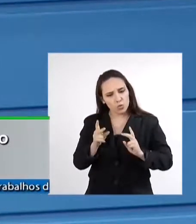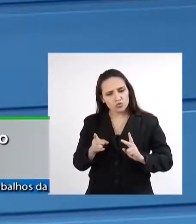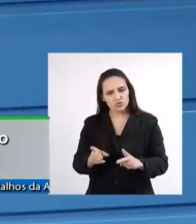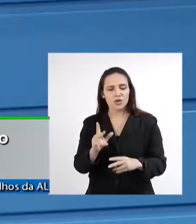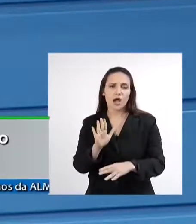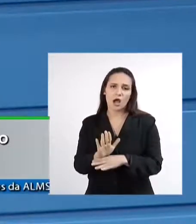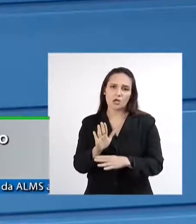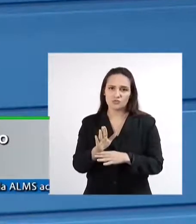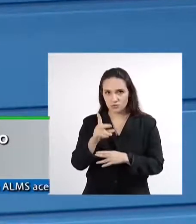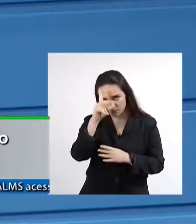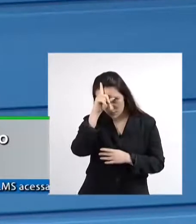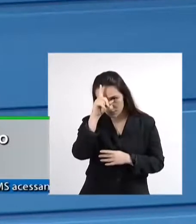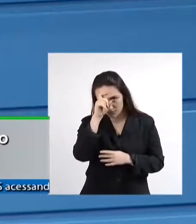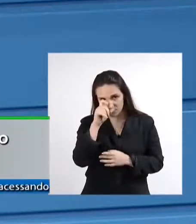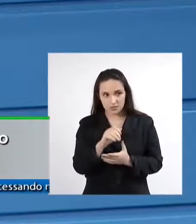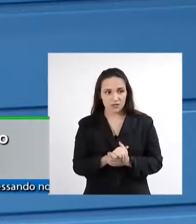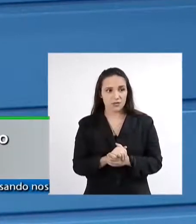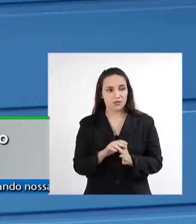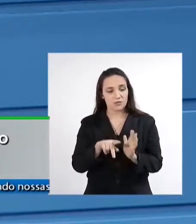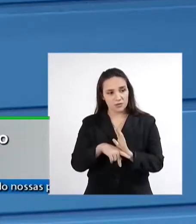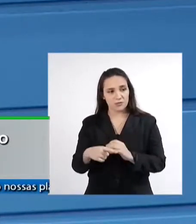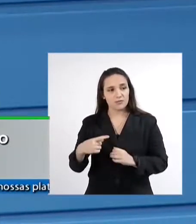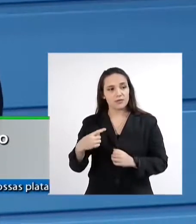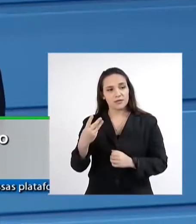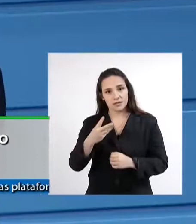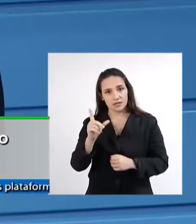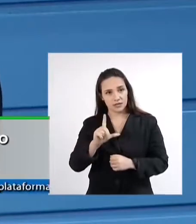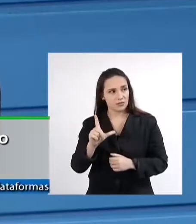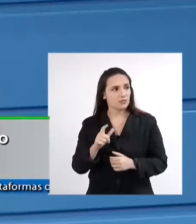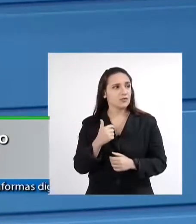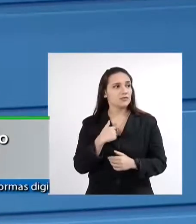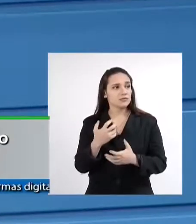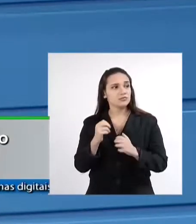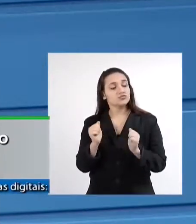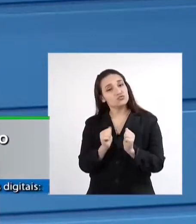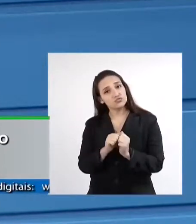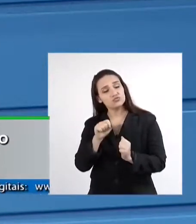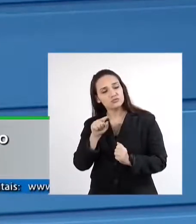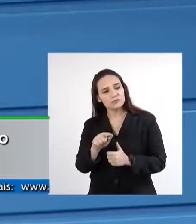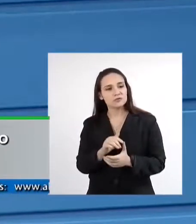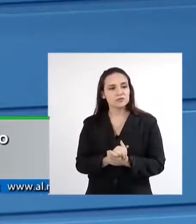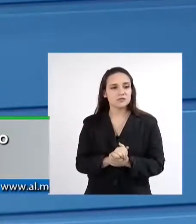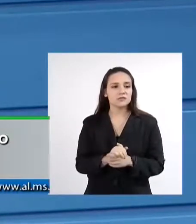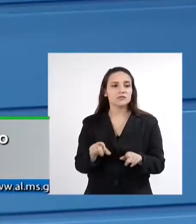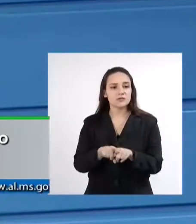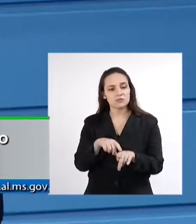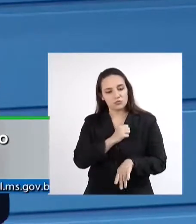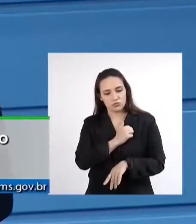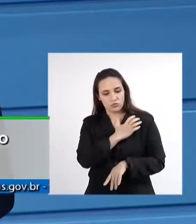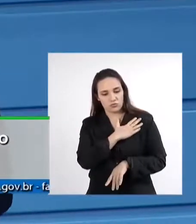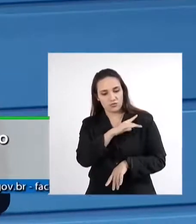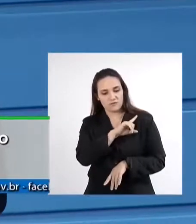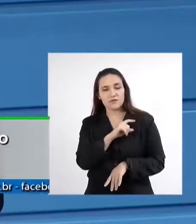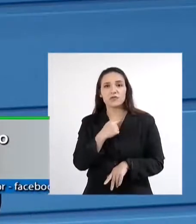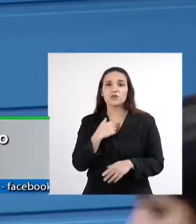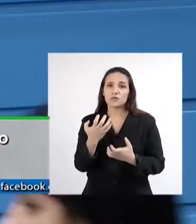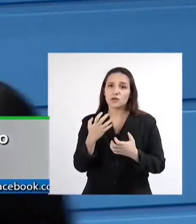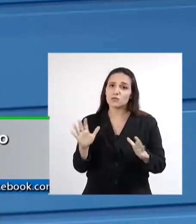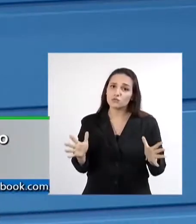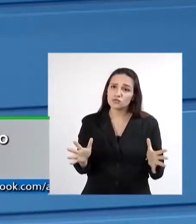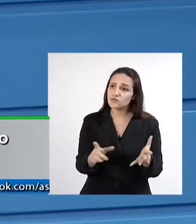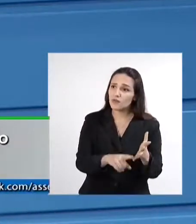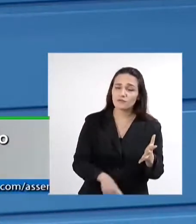para o Hospital Auxiliadora de Três Lagoas. Eu também quero somar a Vossa Excelência, deputado Coronel Davi, e incentivar